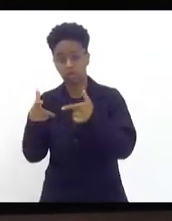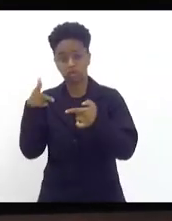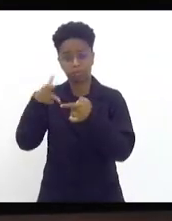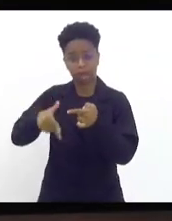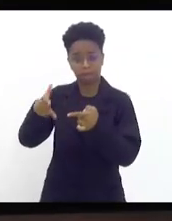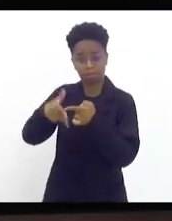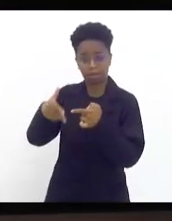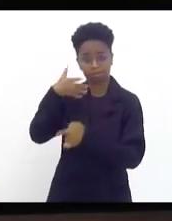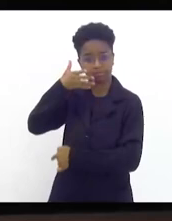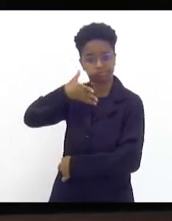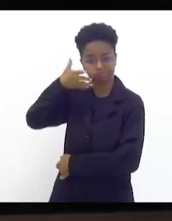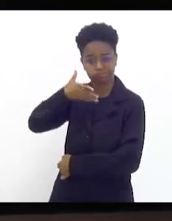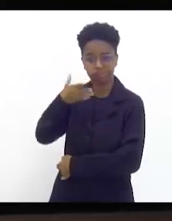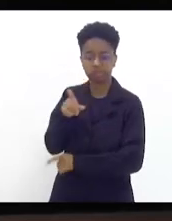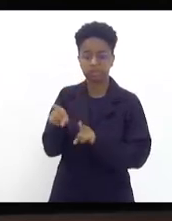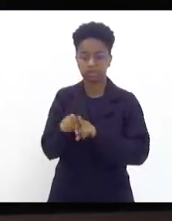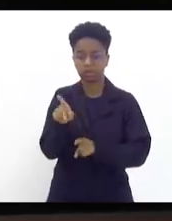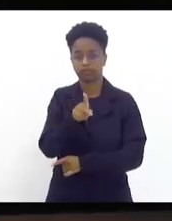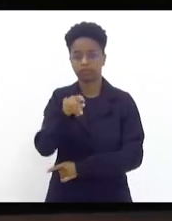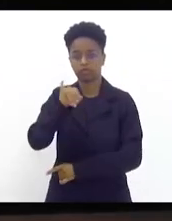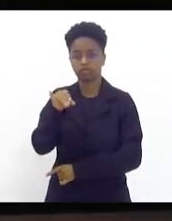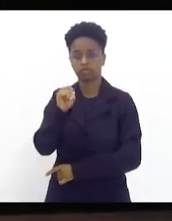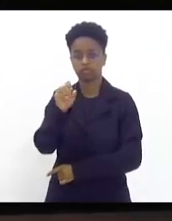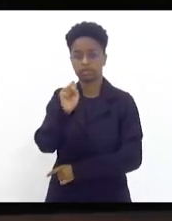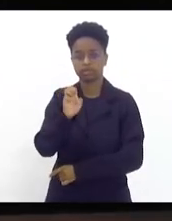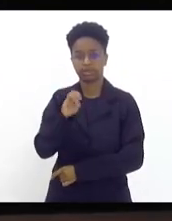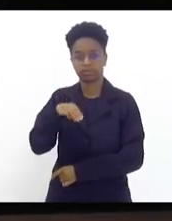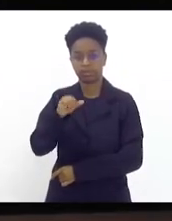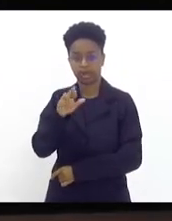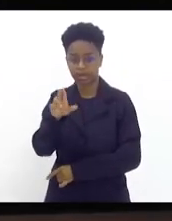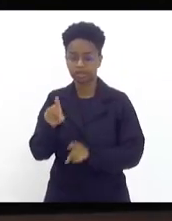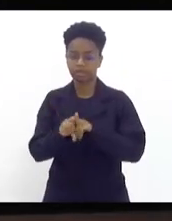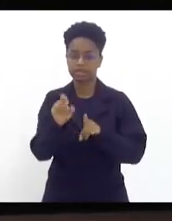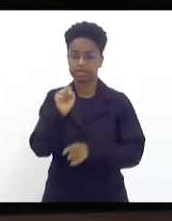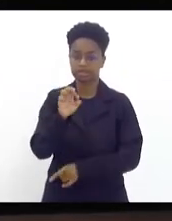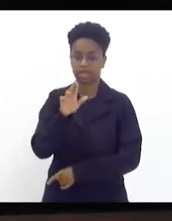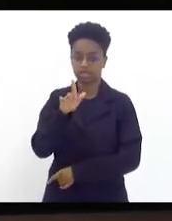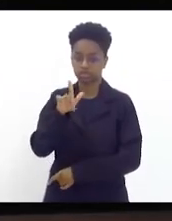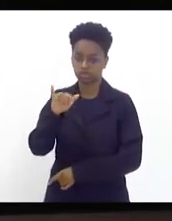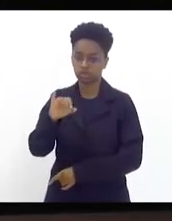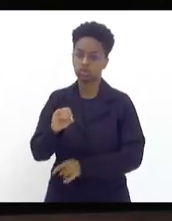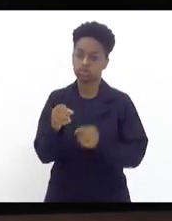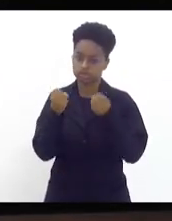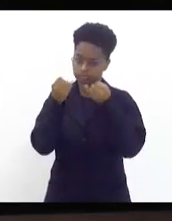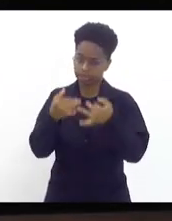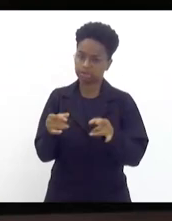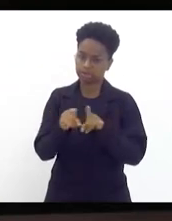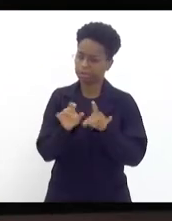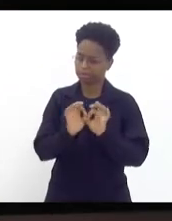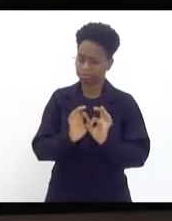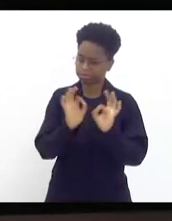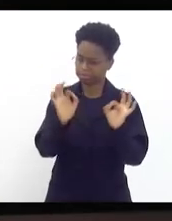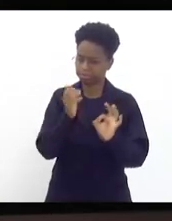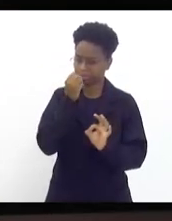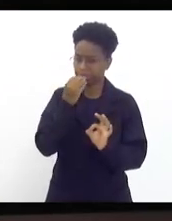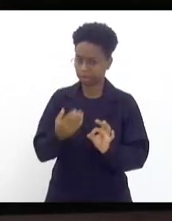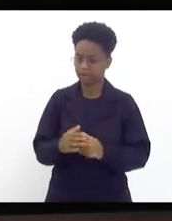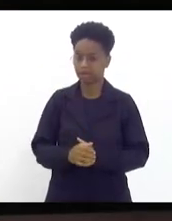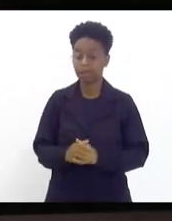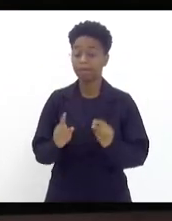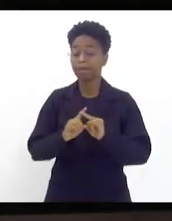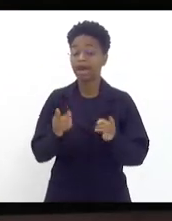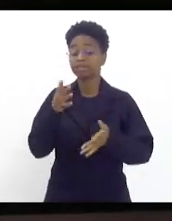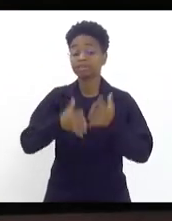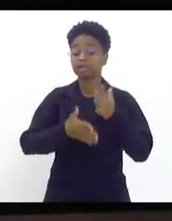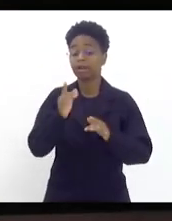aos colegas Professor Josemar e deputado Sérgio Fernandes que explicaram também muito bem e fere esses